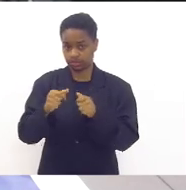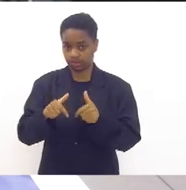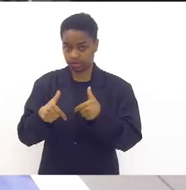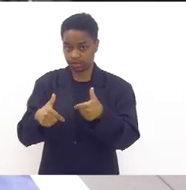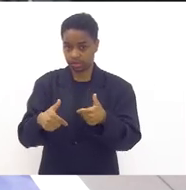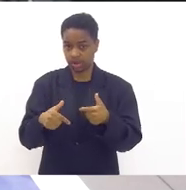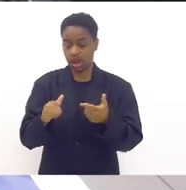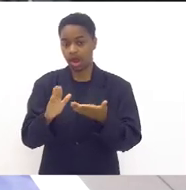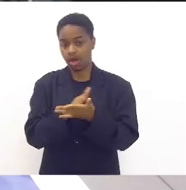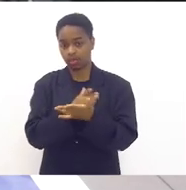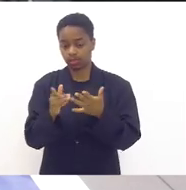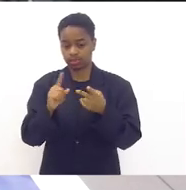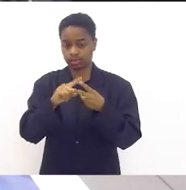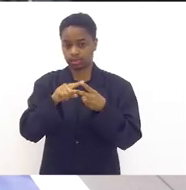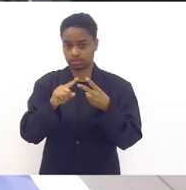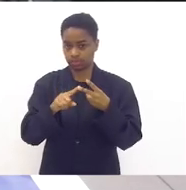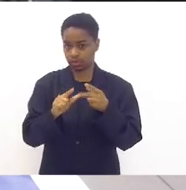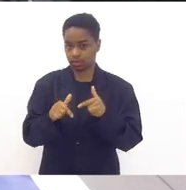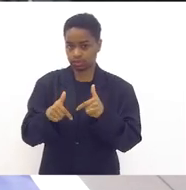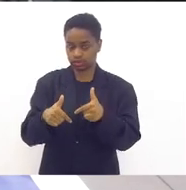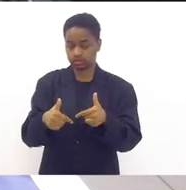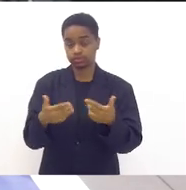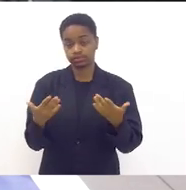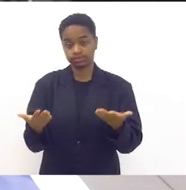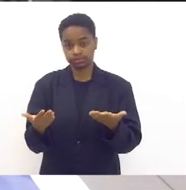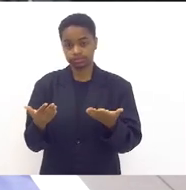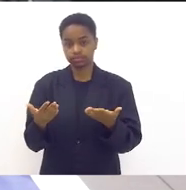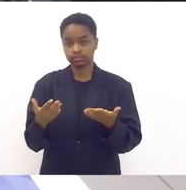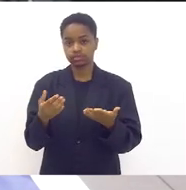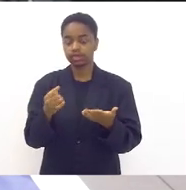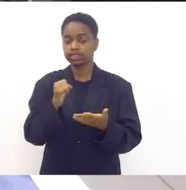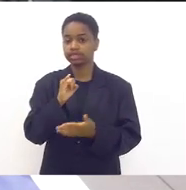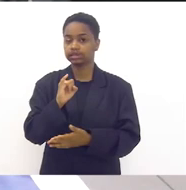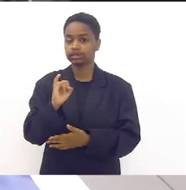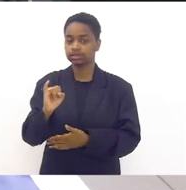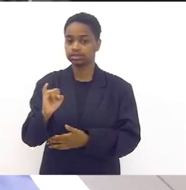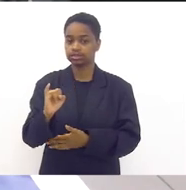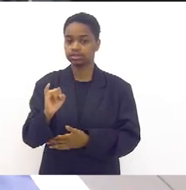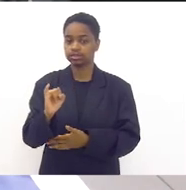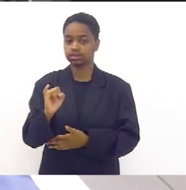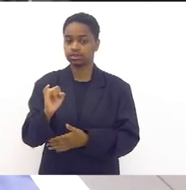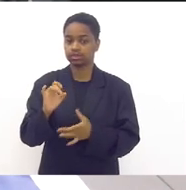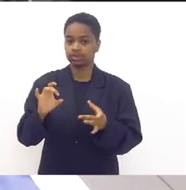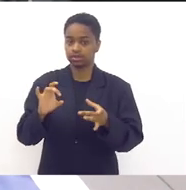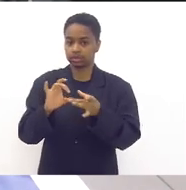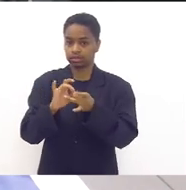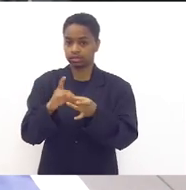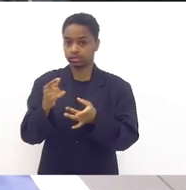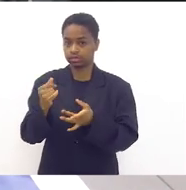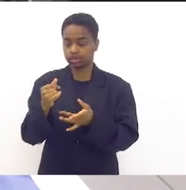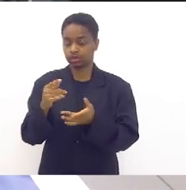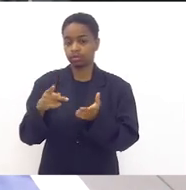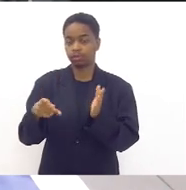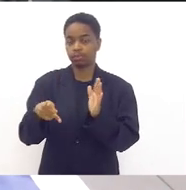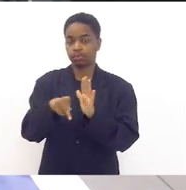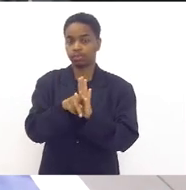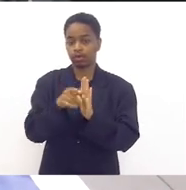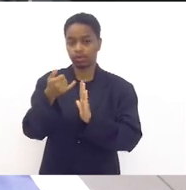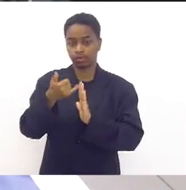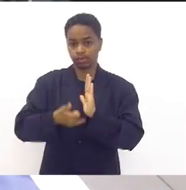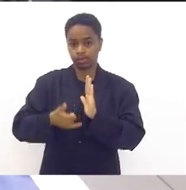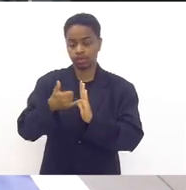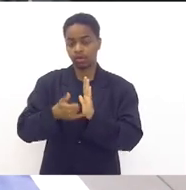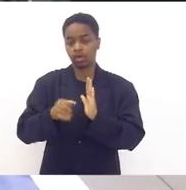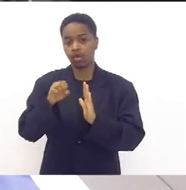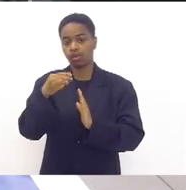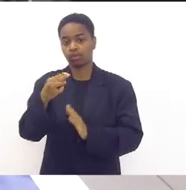são bipartites. Então, se são fundos formados por receita de tributos, se